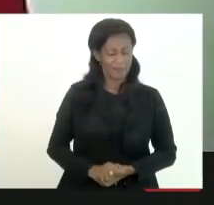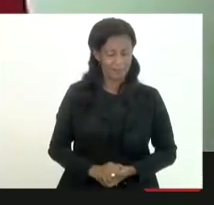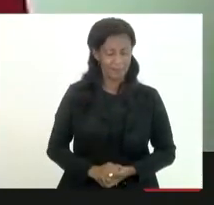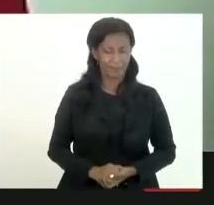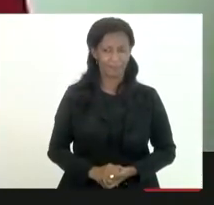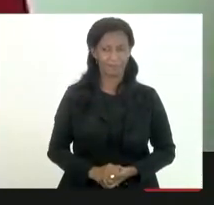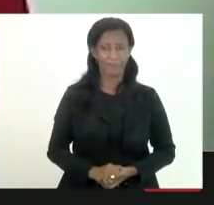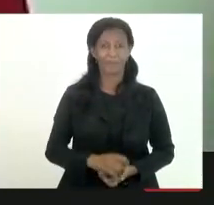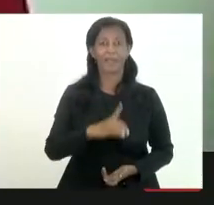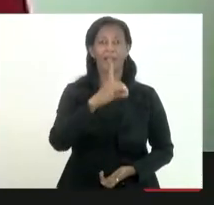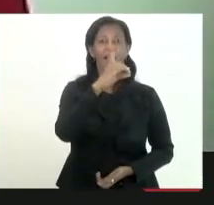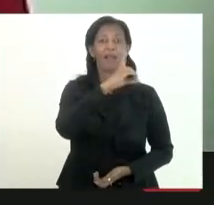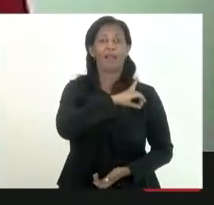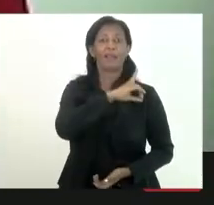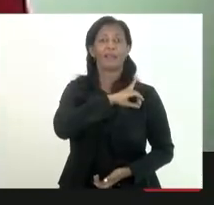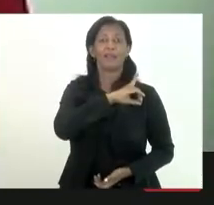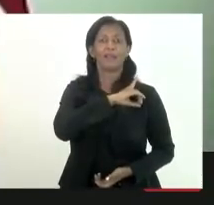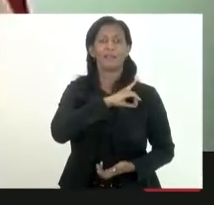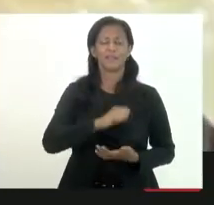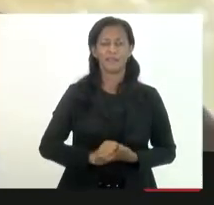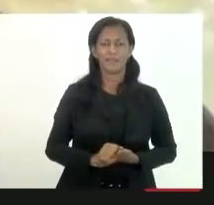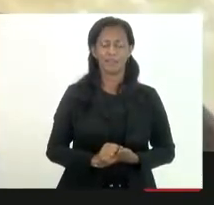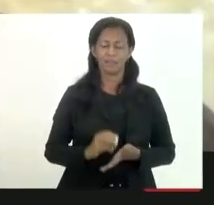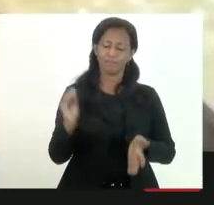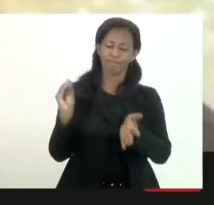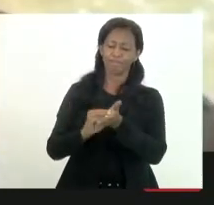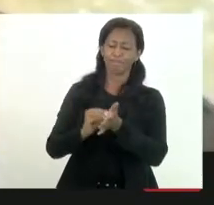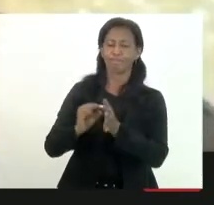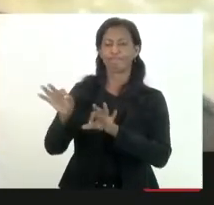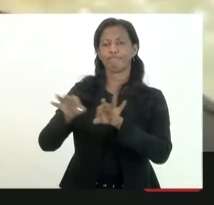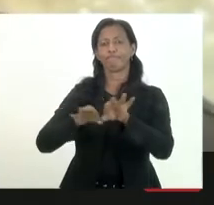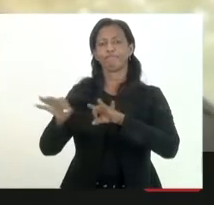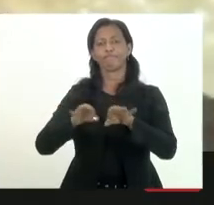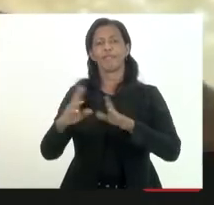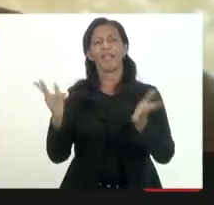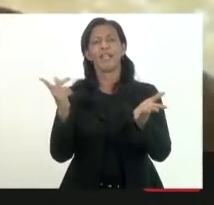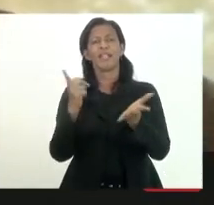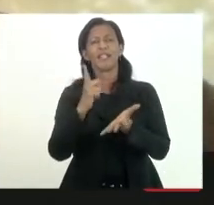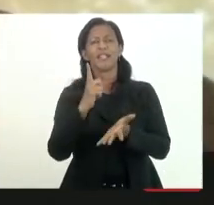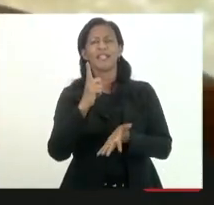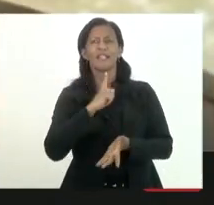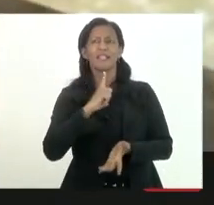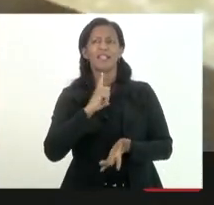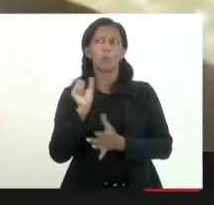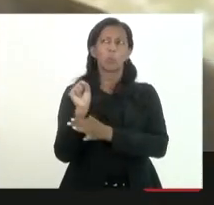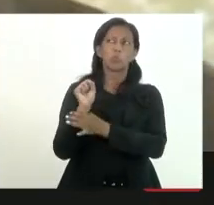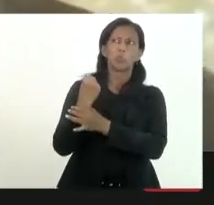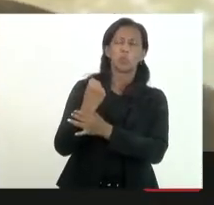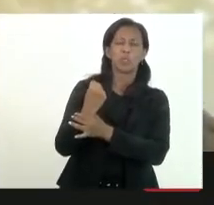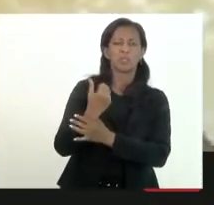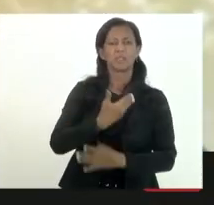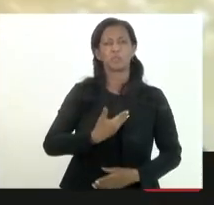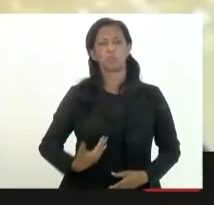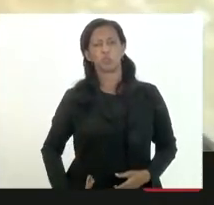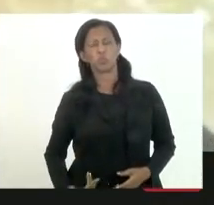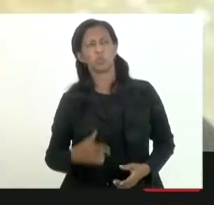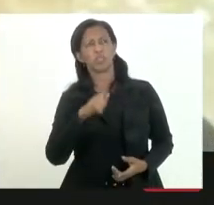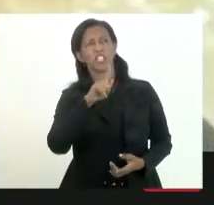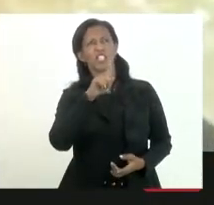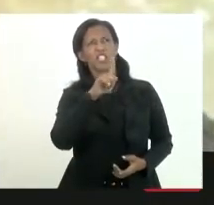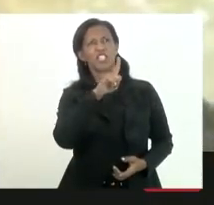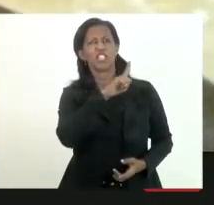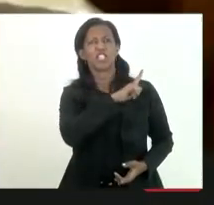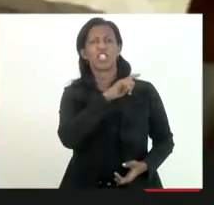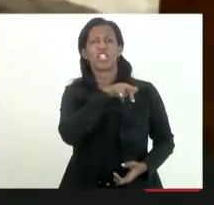A delegacia não se formava. E aí houve aquela tal intervenção federal, você lembra? O negócio da segurança pública, né? General Braga Neto